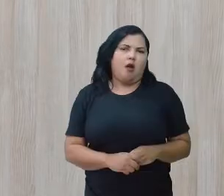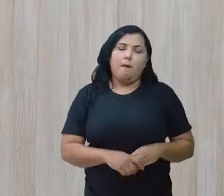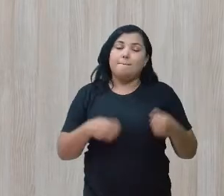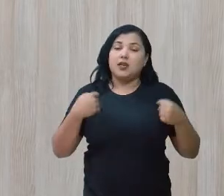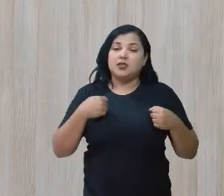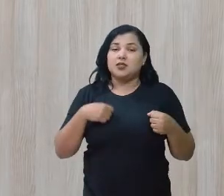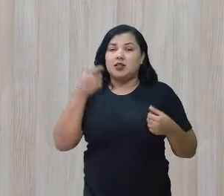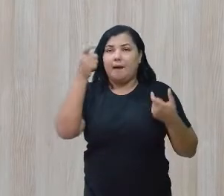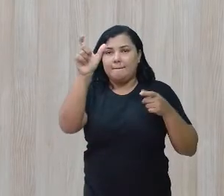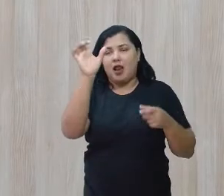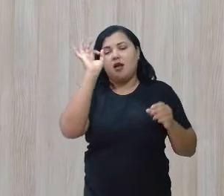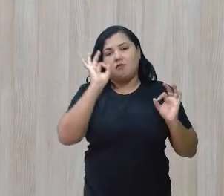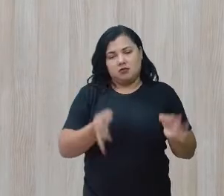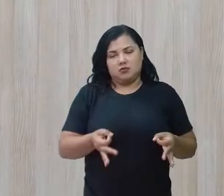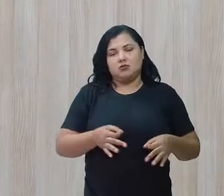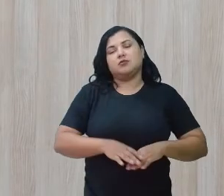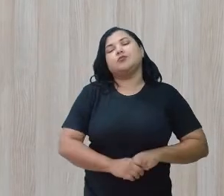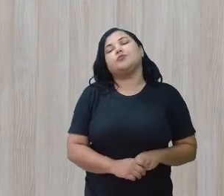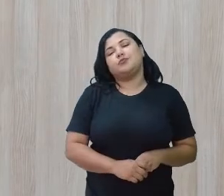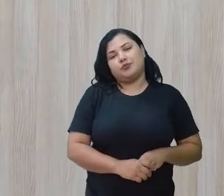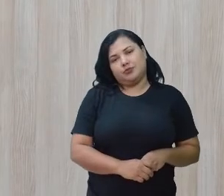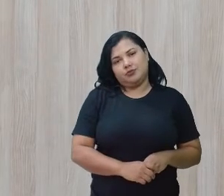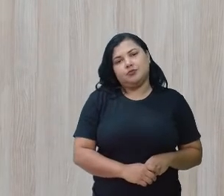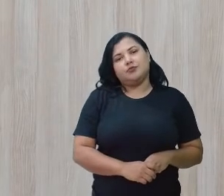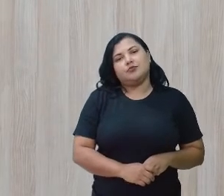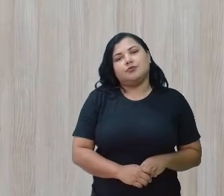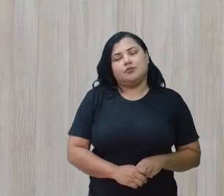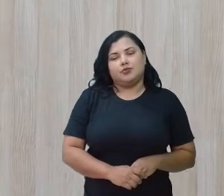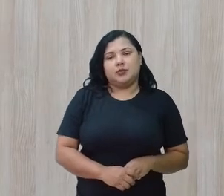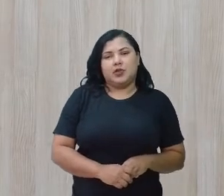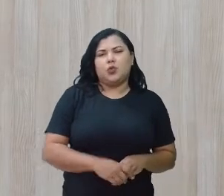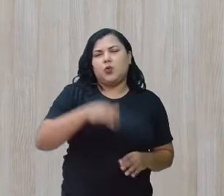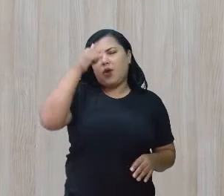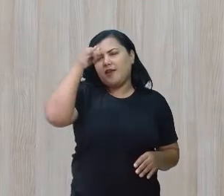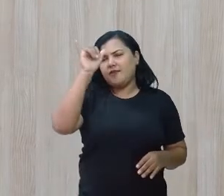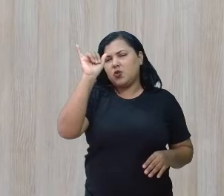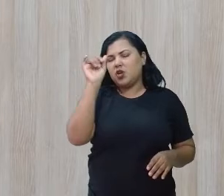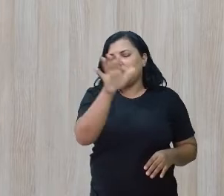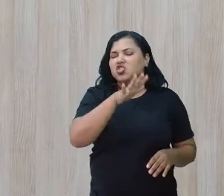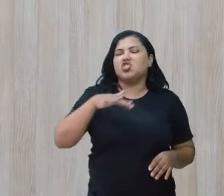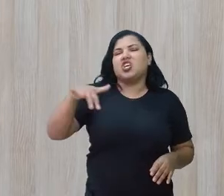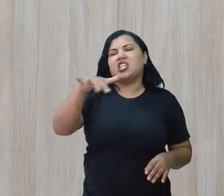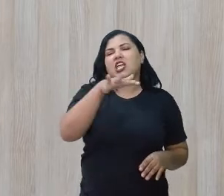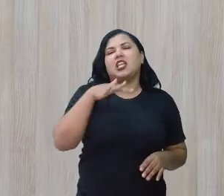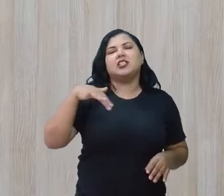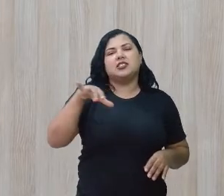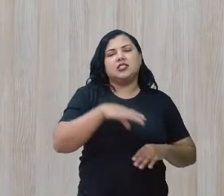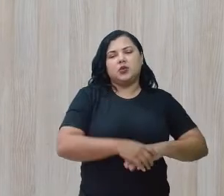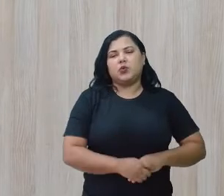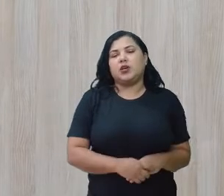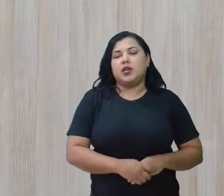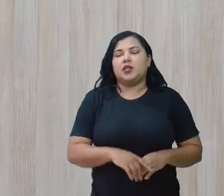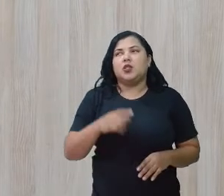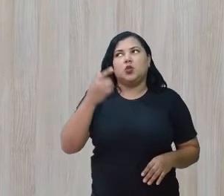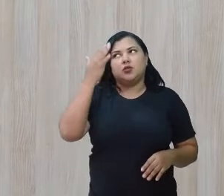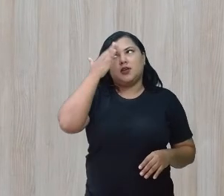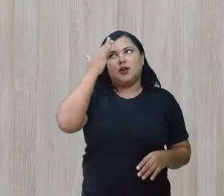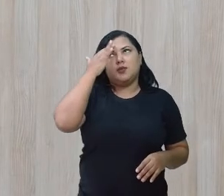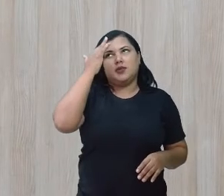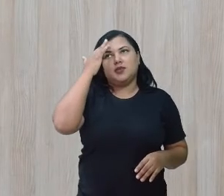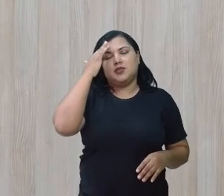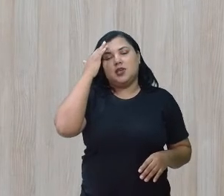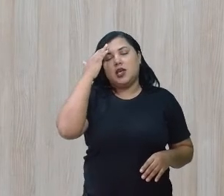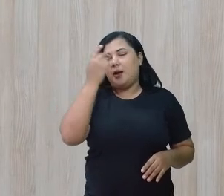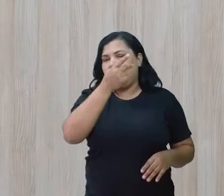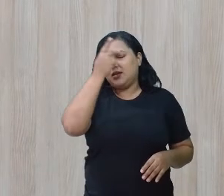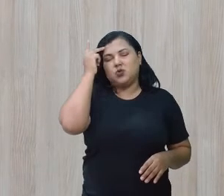o ar-condicionado. Então, quando eu especifico a palavra, eu evito essa generalização que na nossa cabeça e para a interpretação de quem